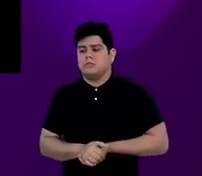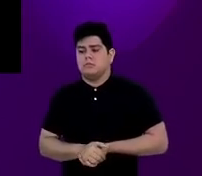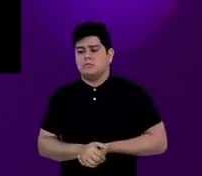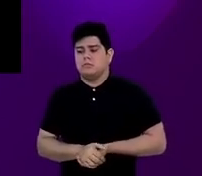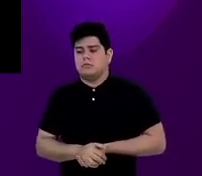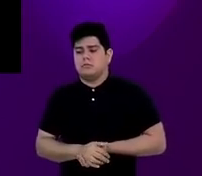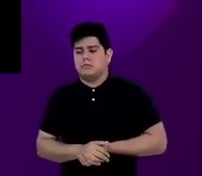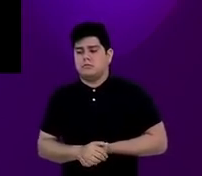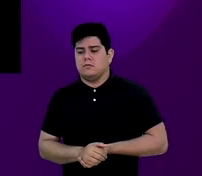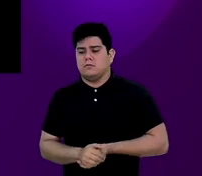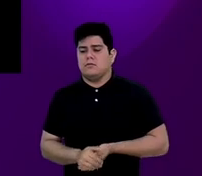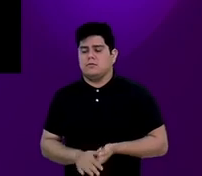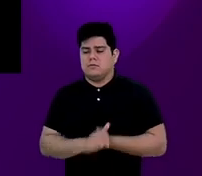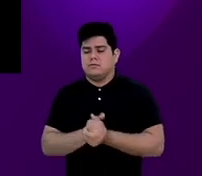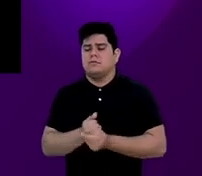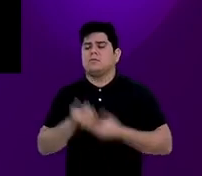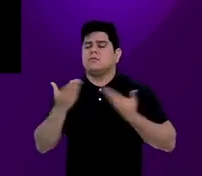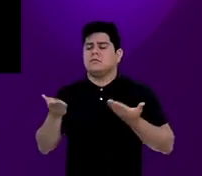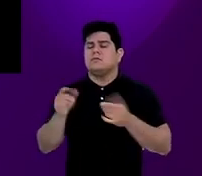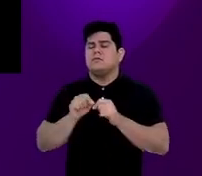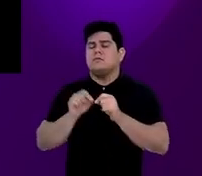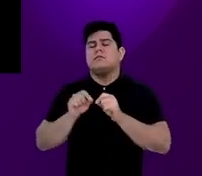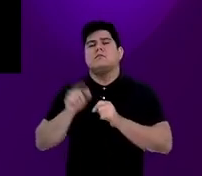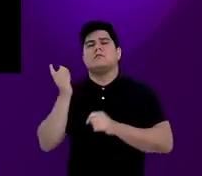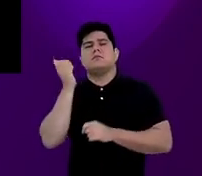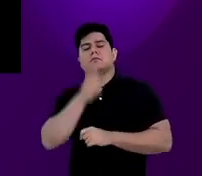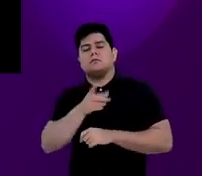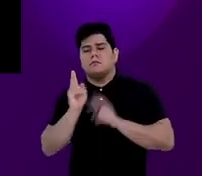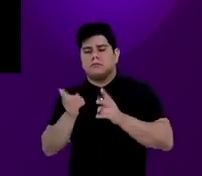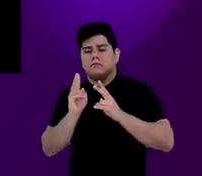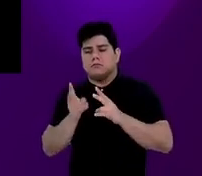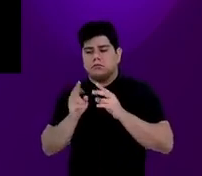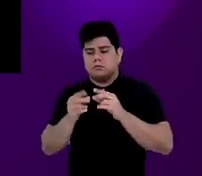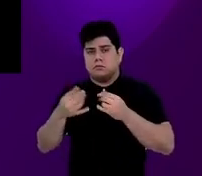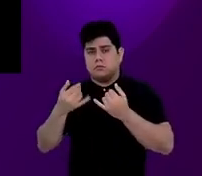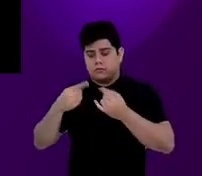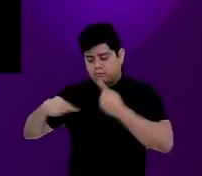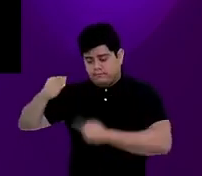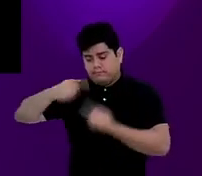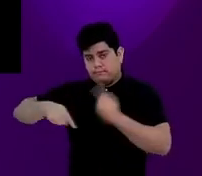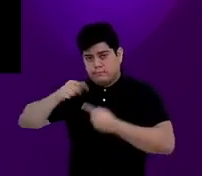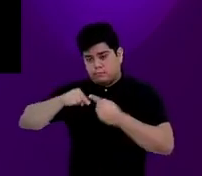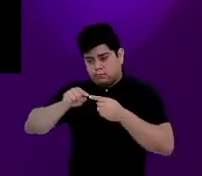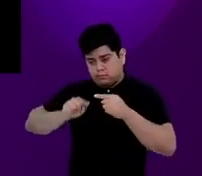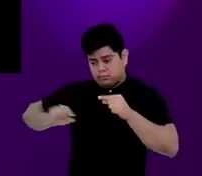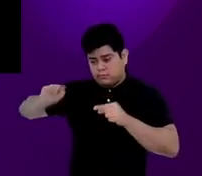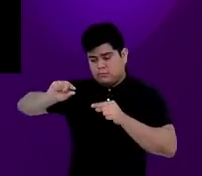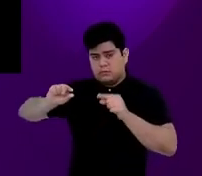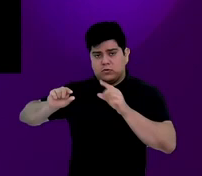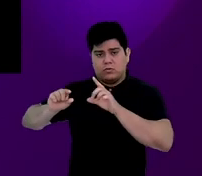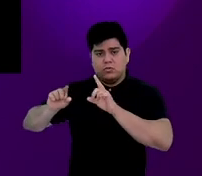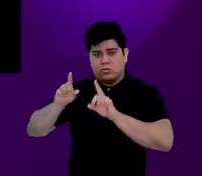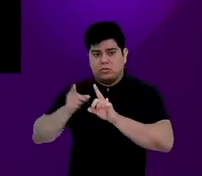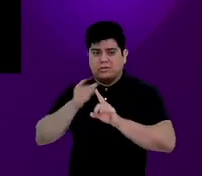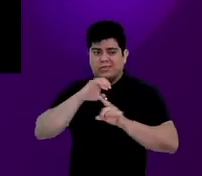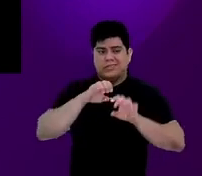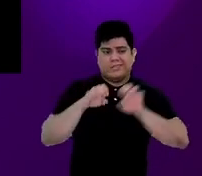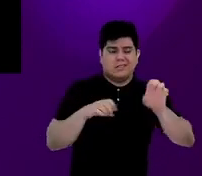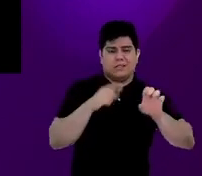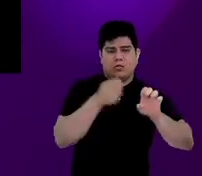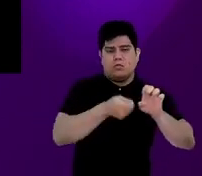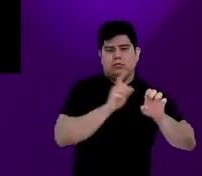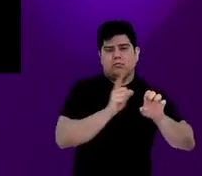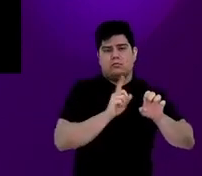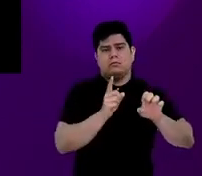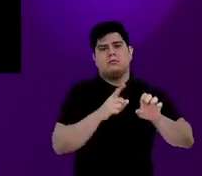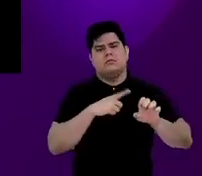um caso que a gente conseguiu preservar a artéria uterina do lado direito e não preservou do lado esquerdo. Na verdade, não é obrigatório, isso